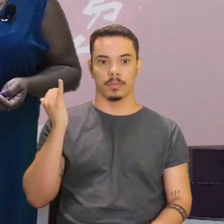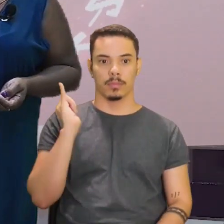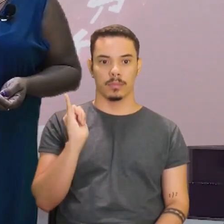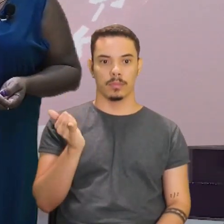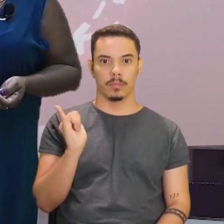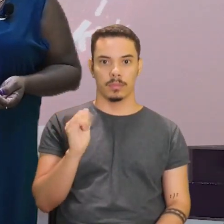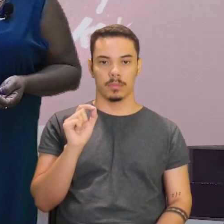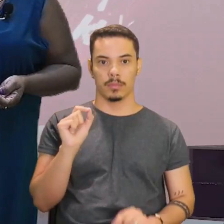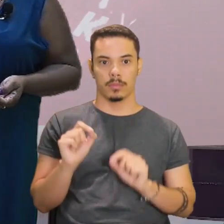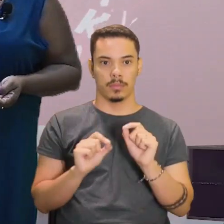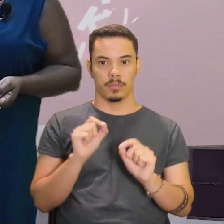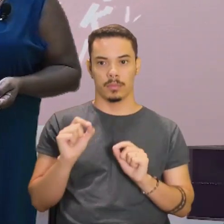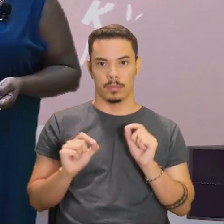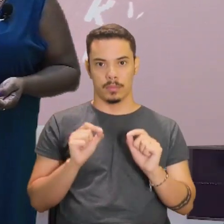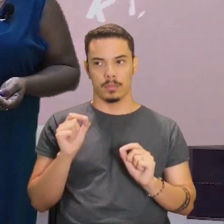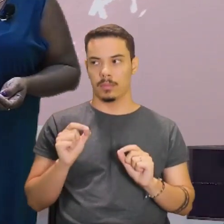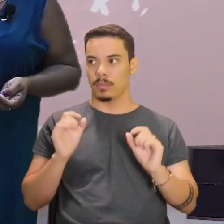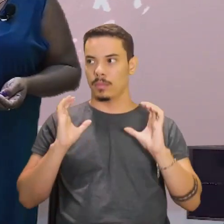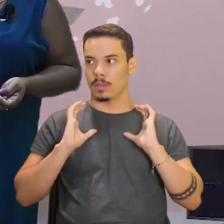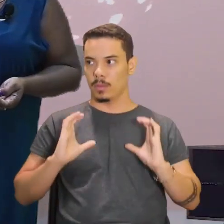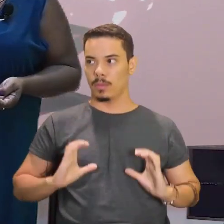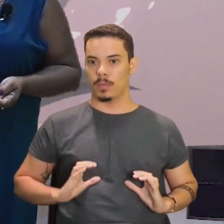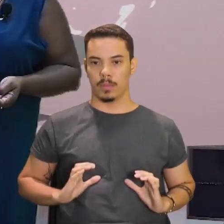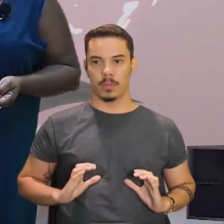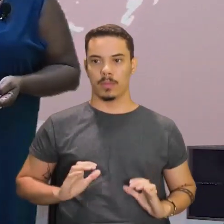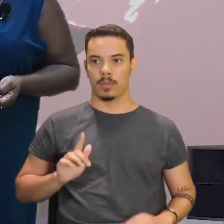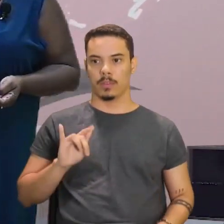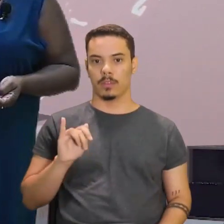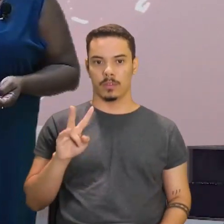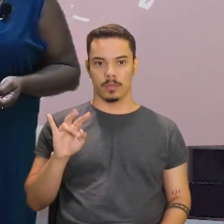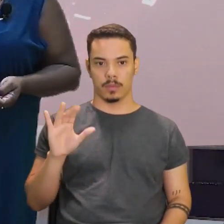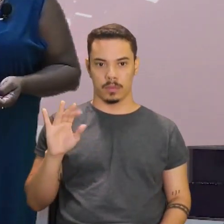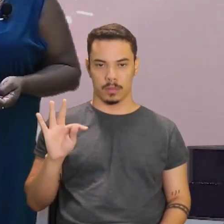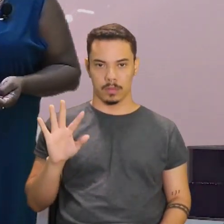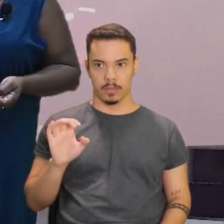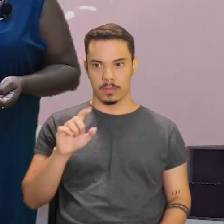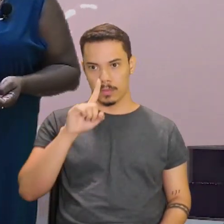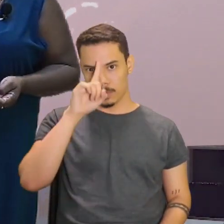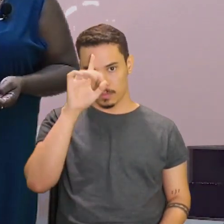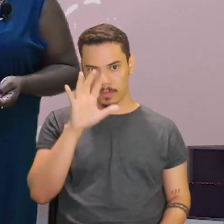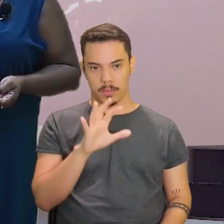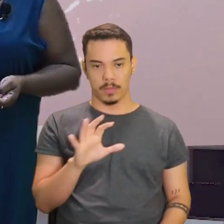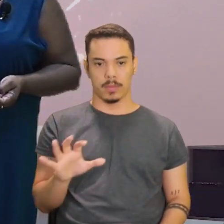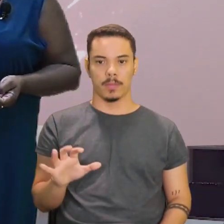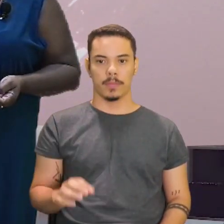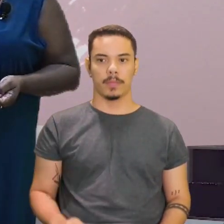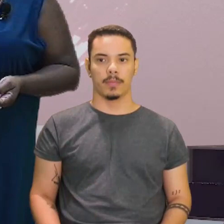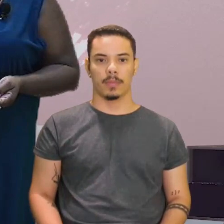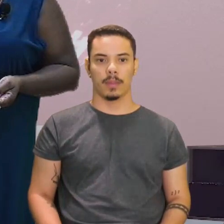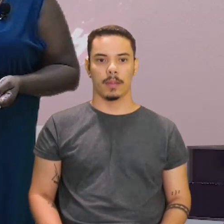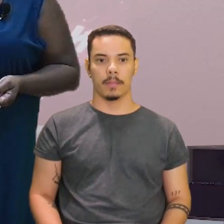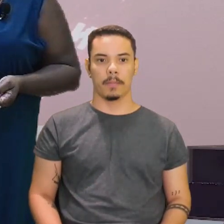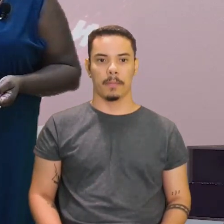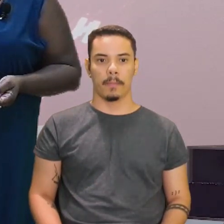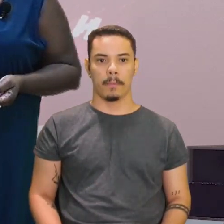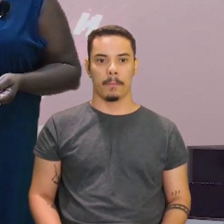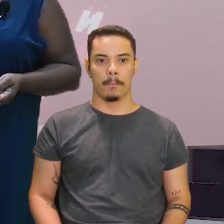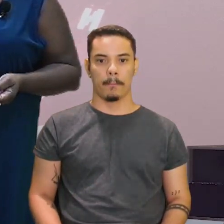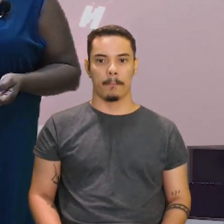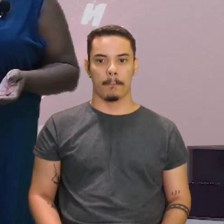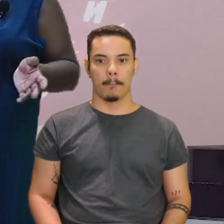contar esse comportamento. Olha só, Gil Vicente, ele cria, né, 2